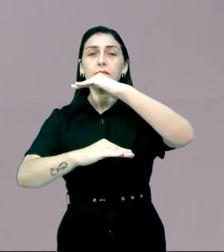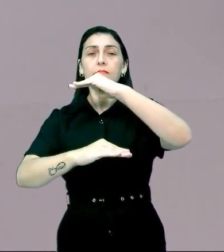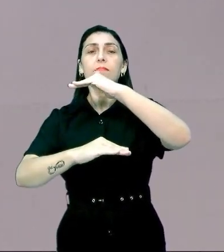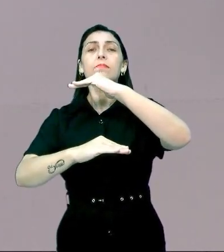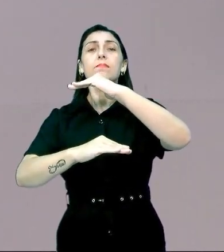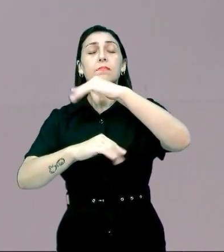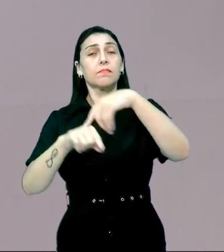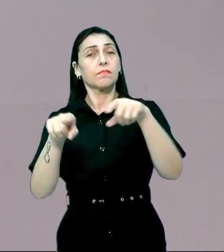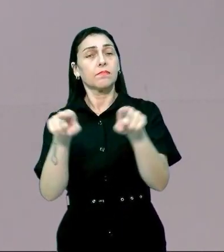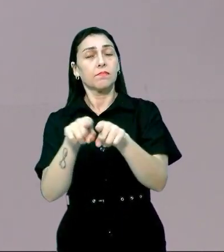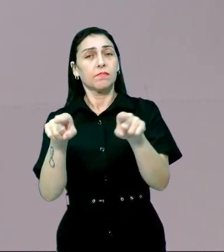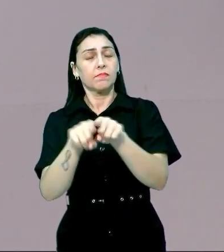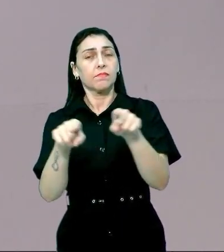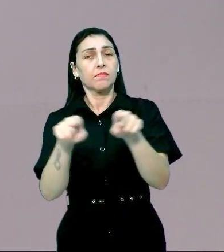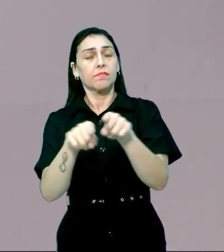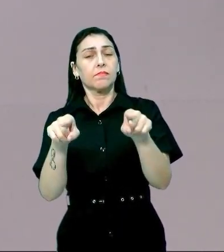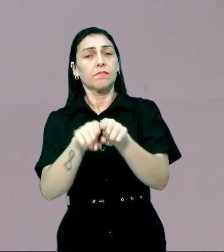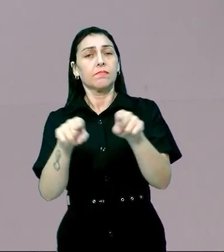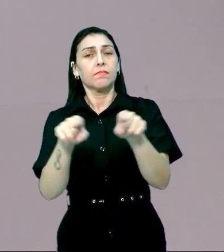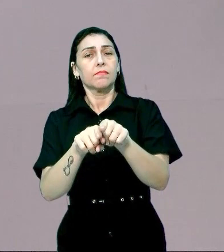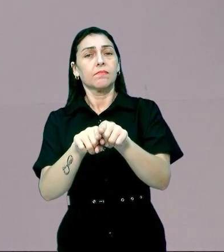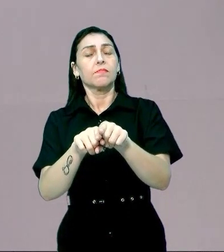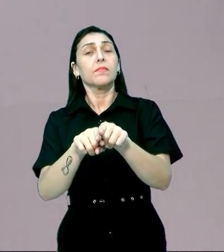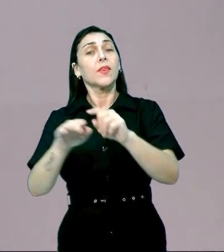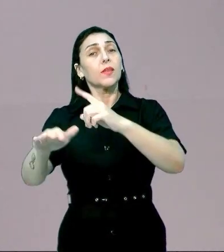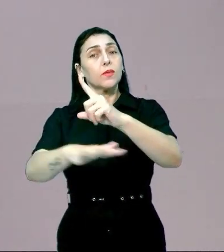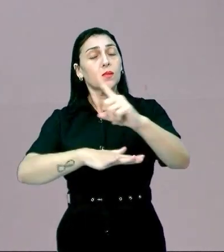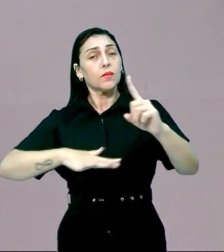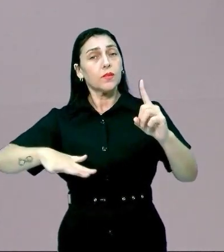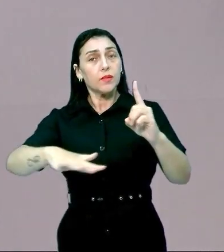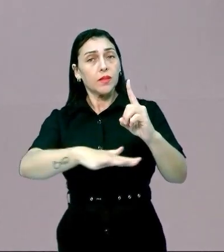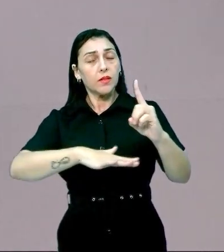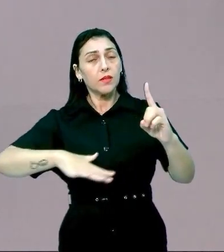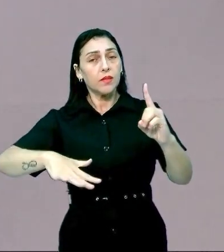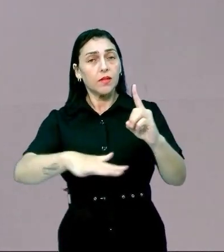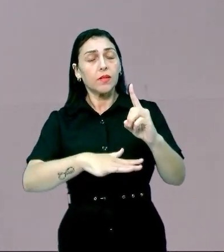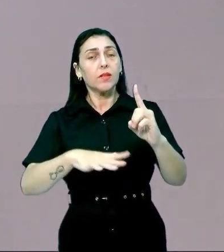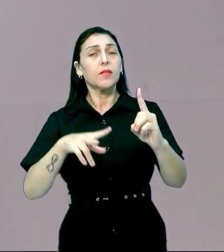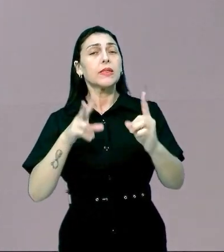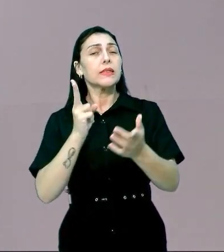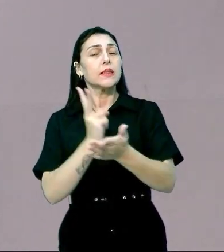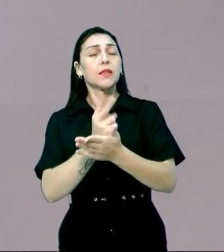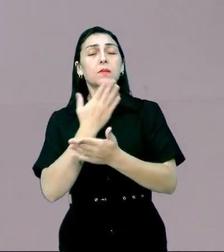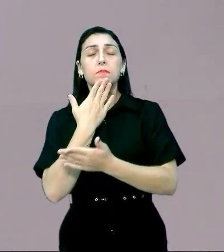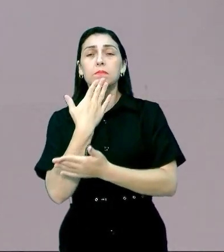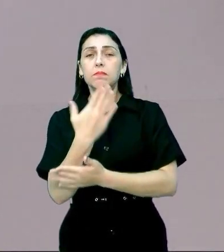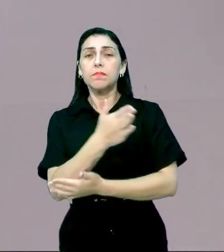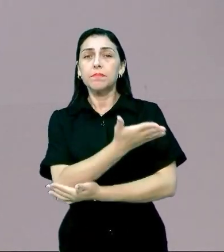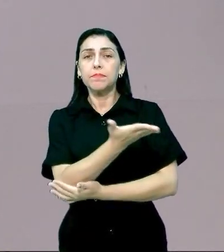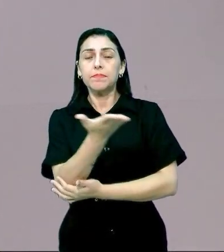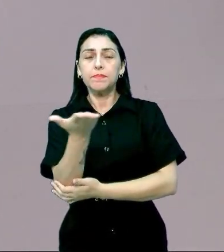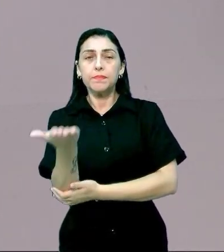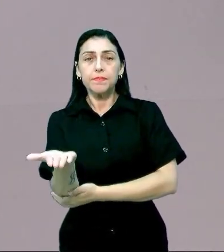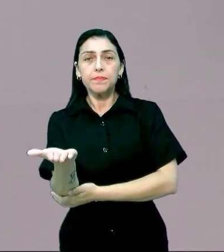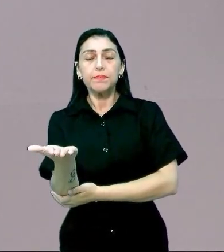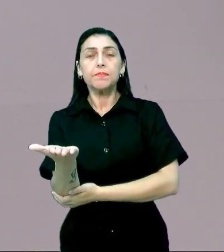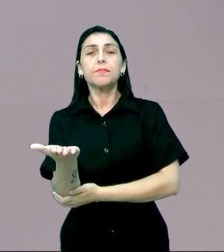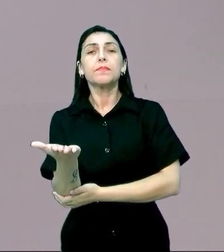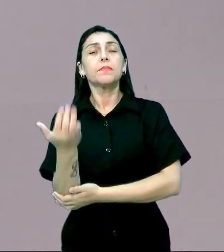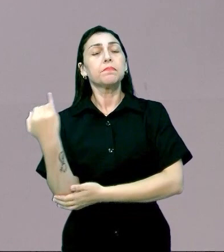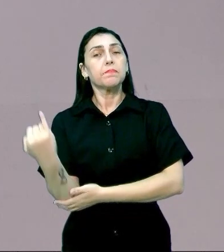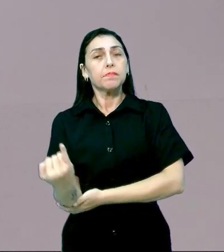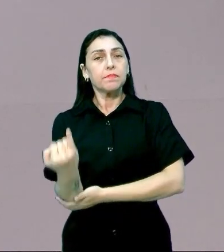desigualdade, e também a respeito da estratificação social. Conforme eu sempre peço a todos vocês, é